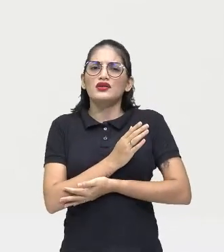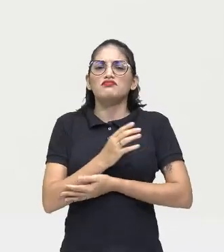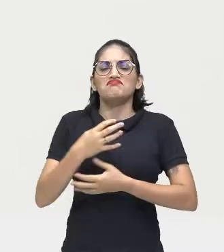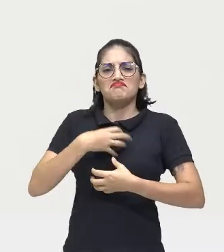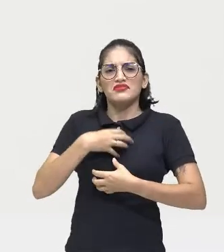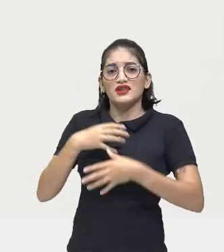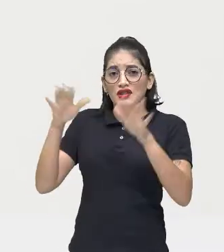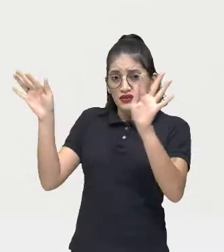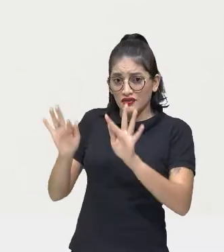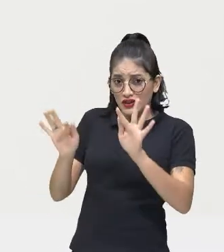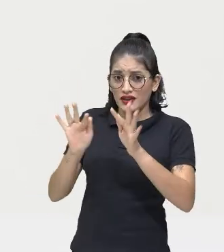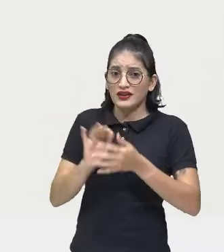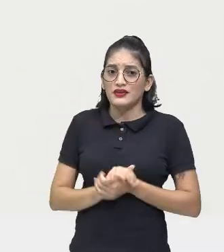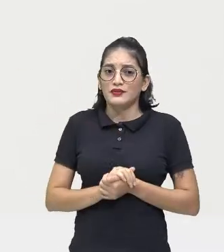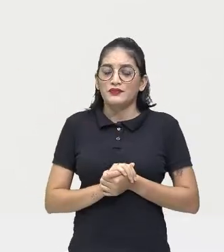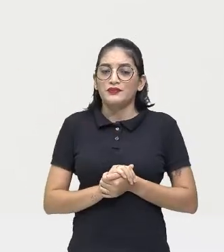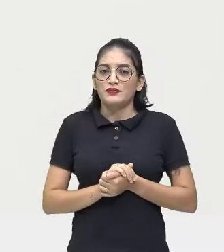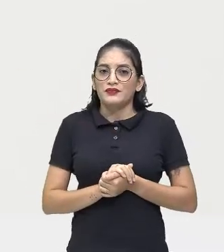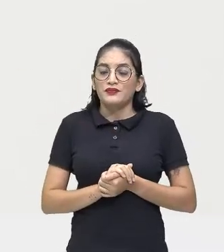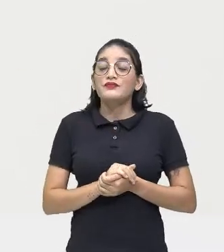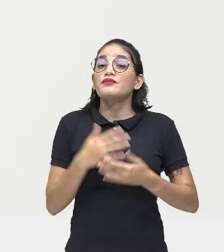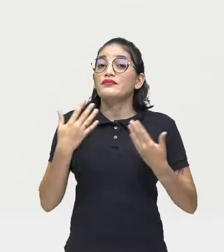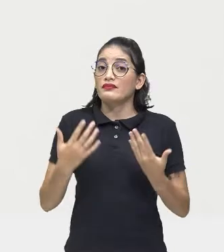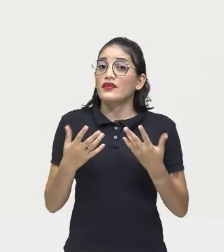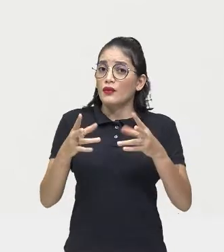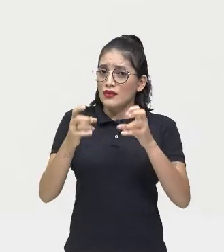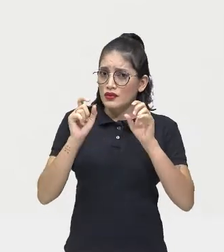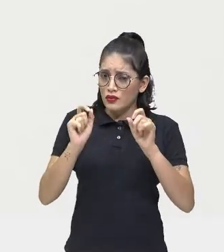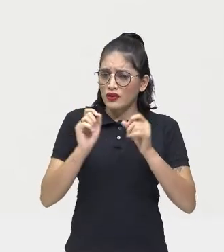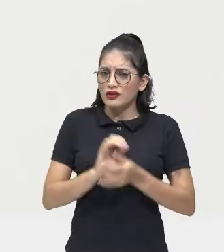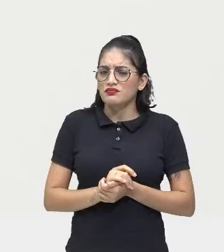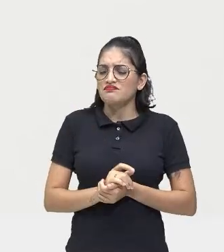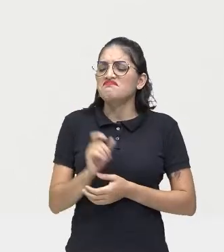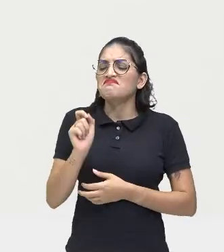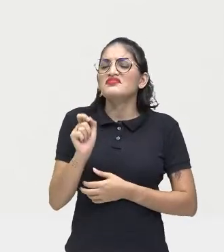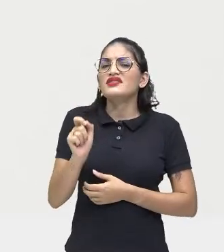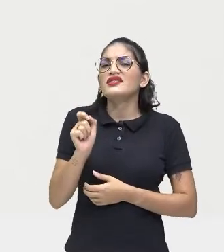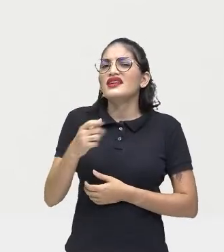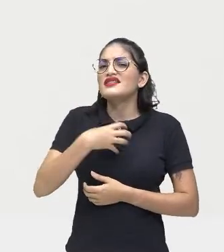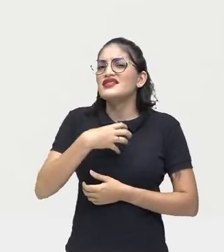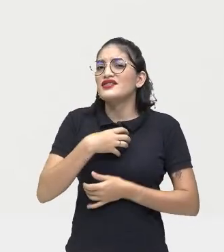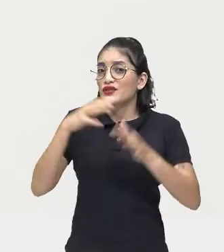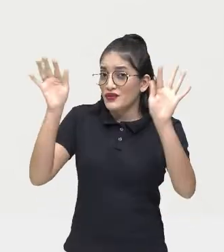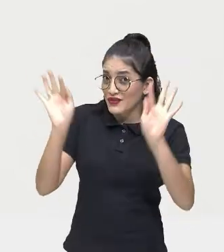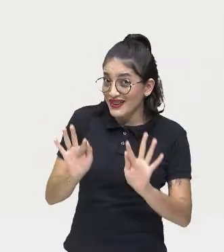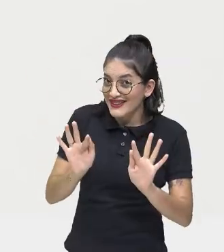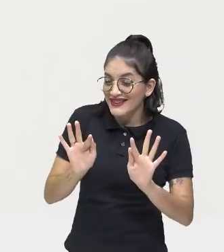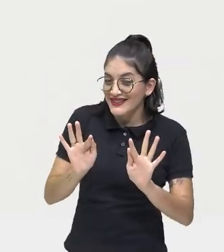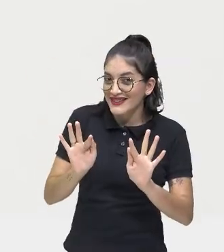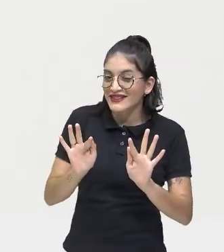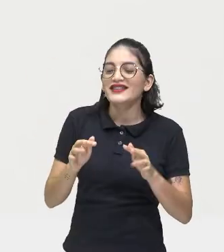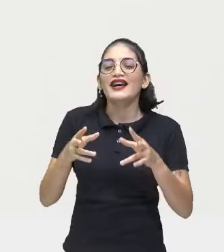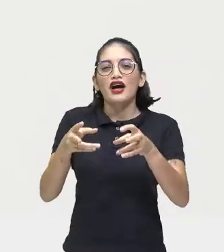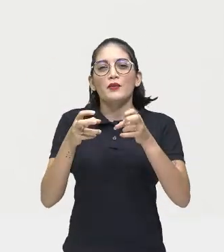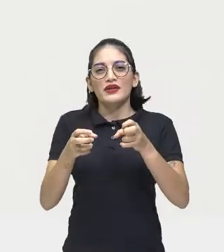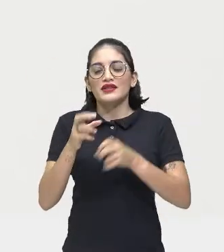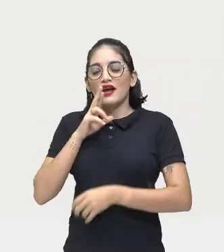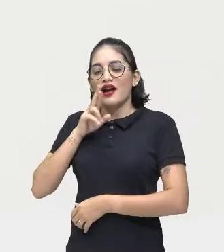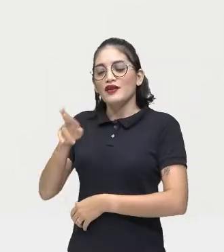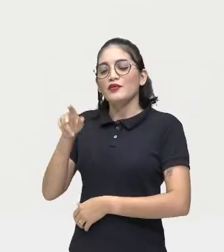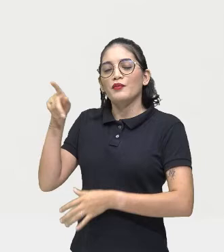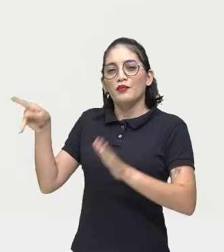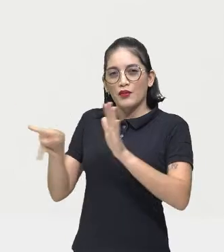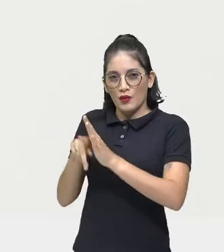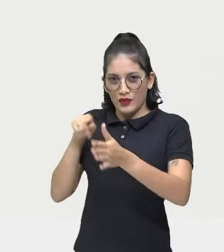em encontrá-los hoje aqui. Observem. Quem está feliz? Percebam que a resposta a essa